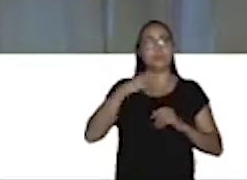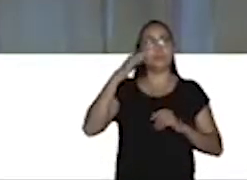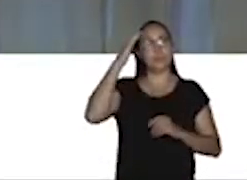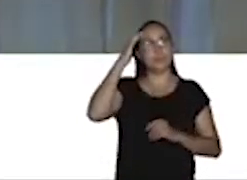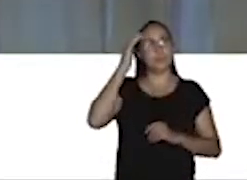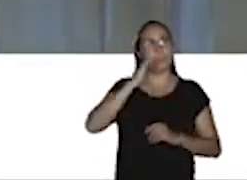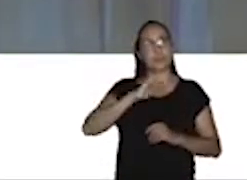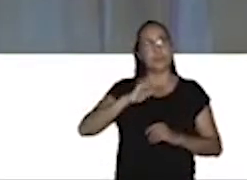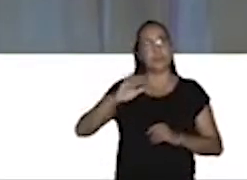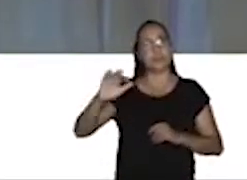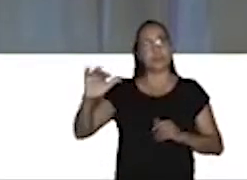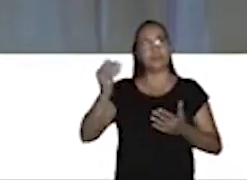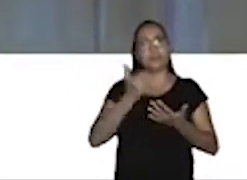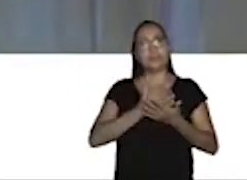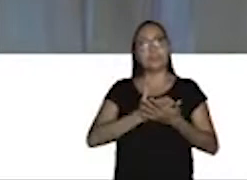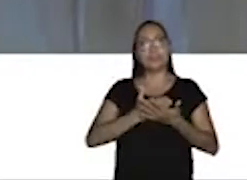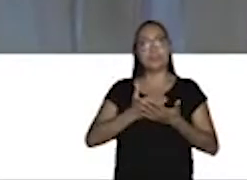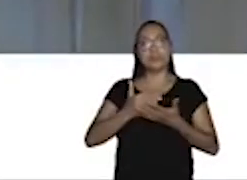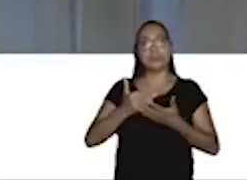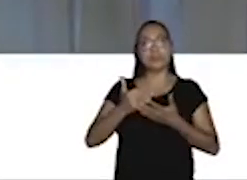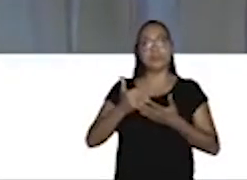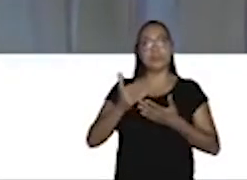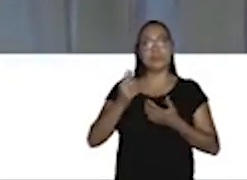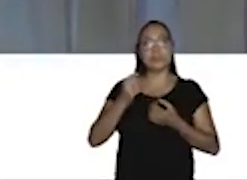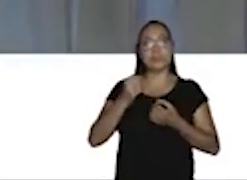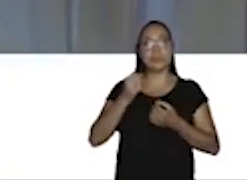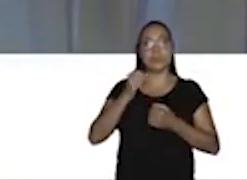clareado de sol poente.